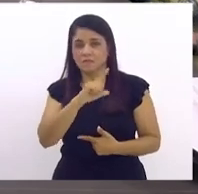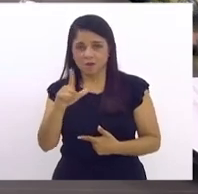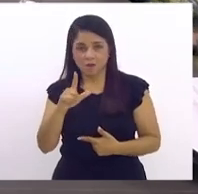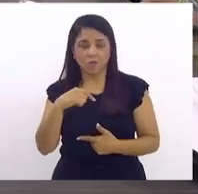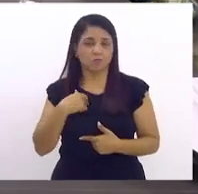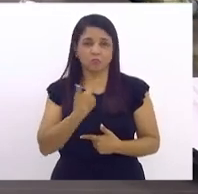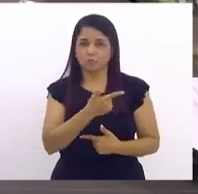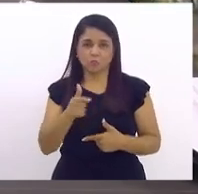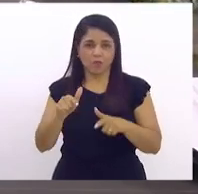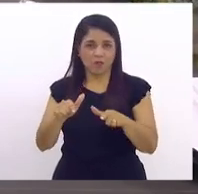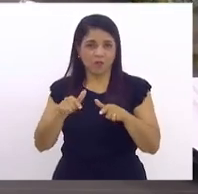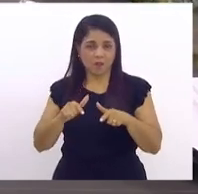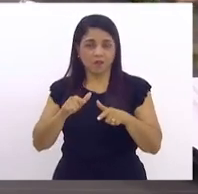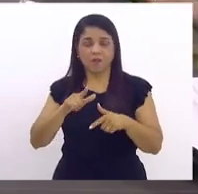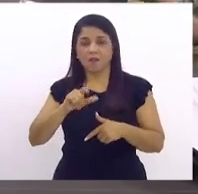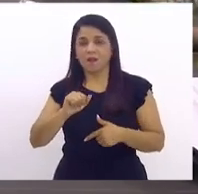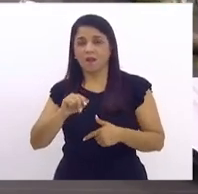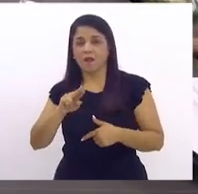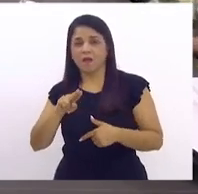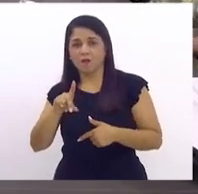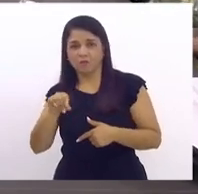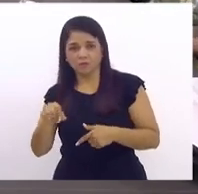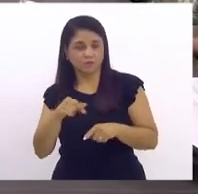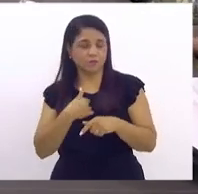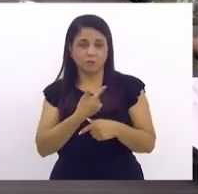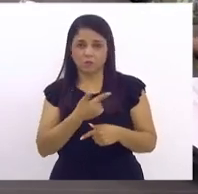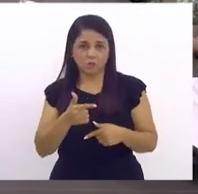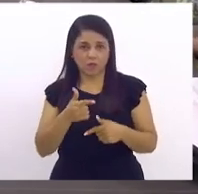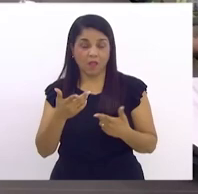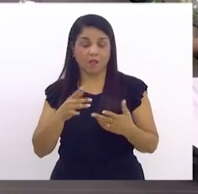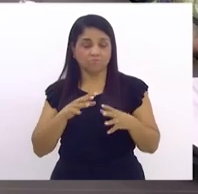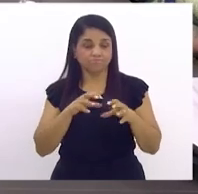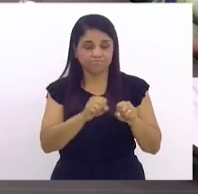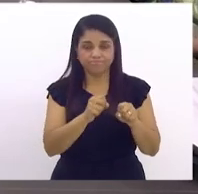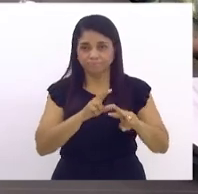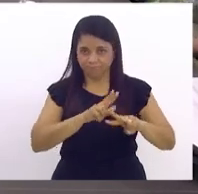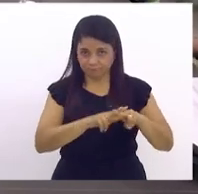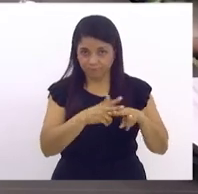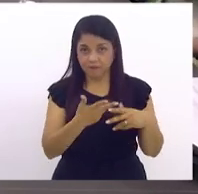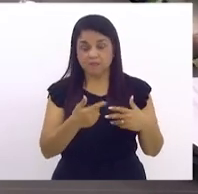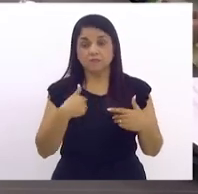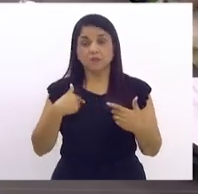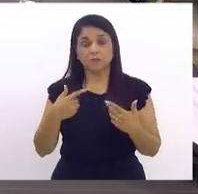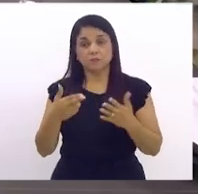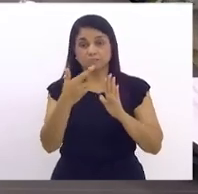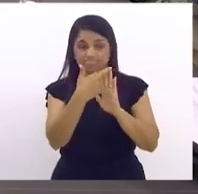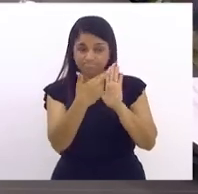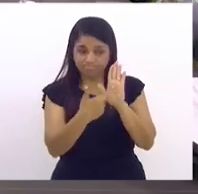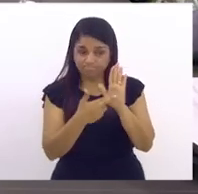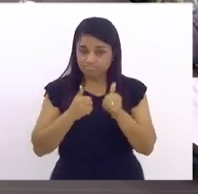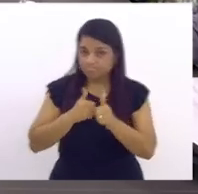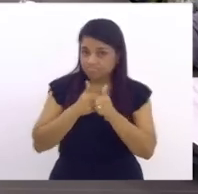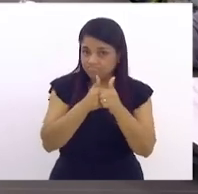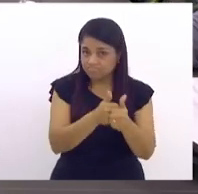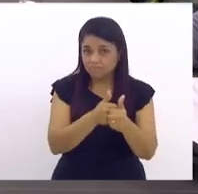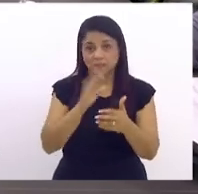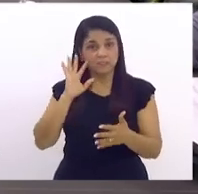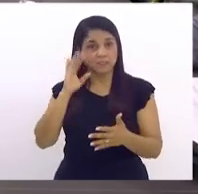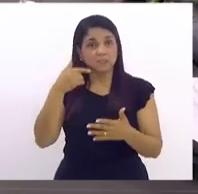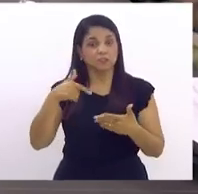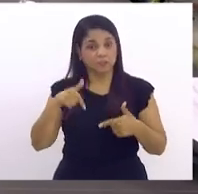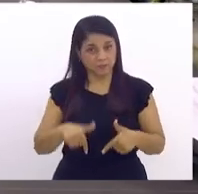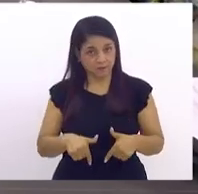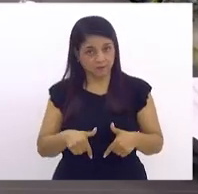laudo, um auto de infração. E aí, de repente, a gente, seguindo aquele norte nosso de tudo que a gente decide aqui pode servir